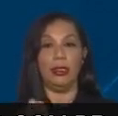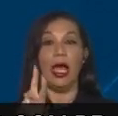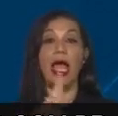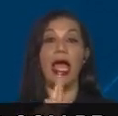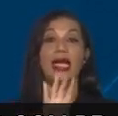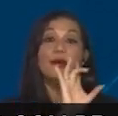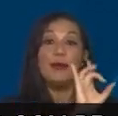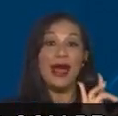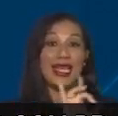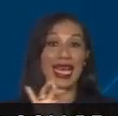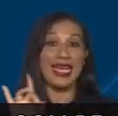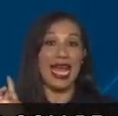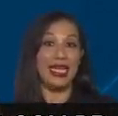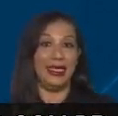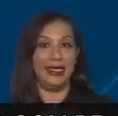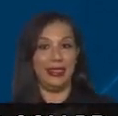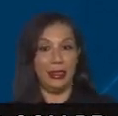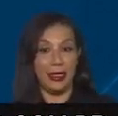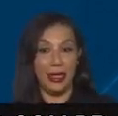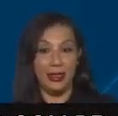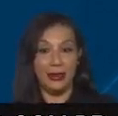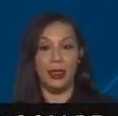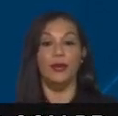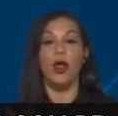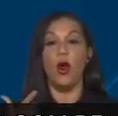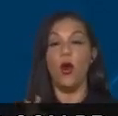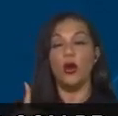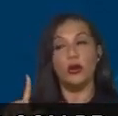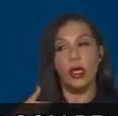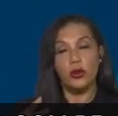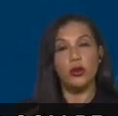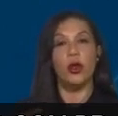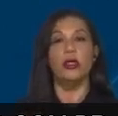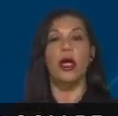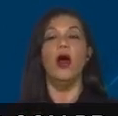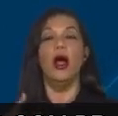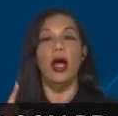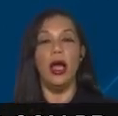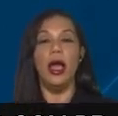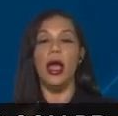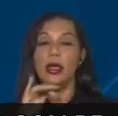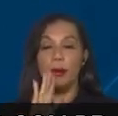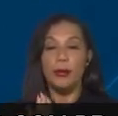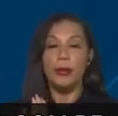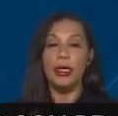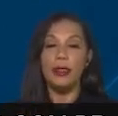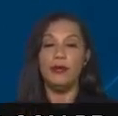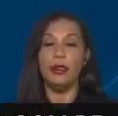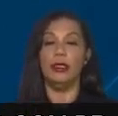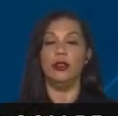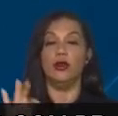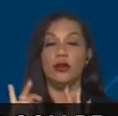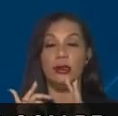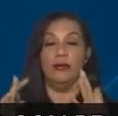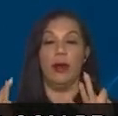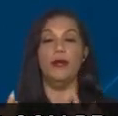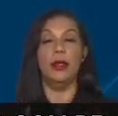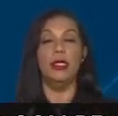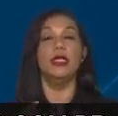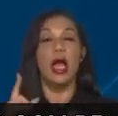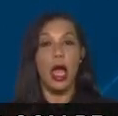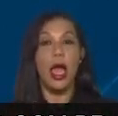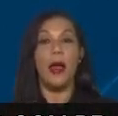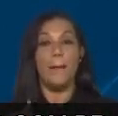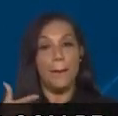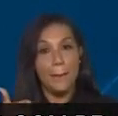150 para cada criança. Um outro adicional, chamado Benefício Variável Familiar, prevê